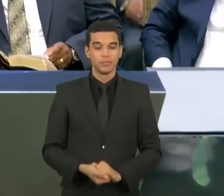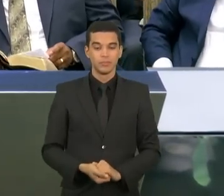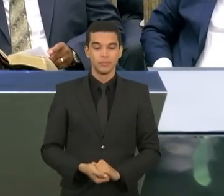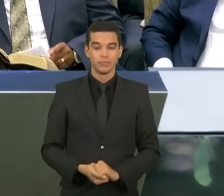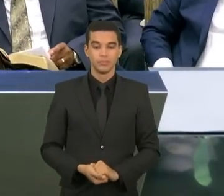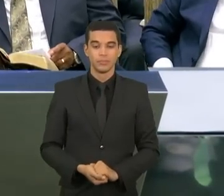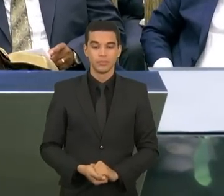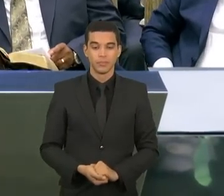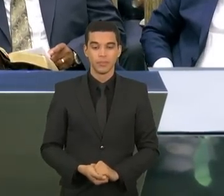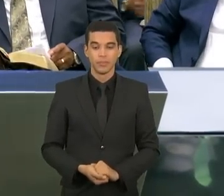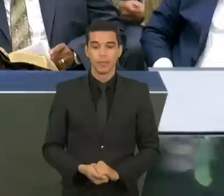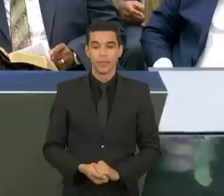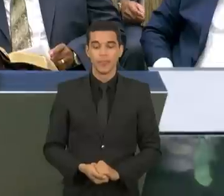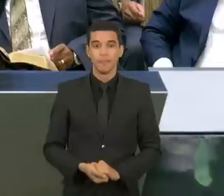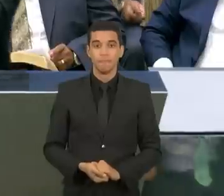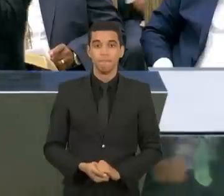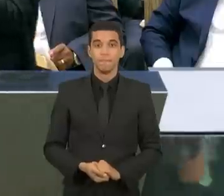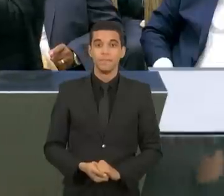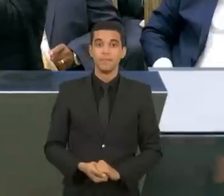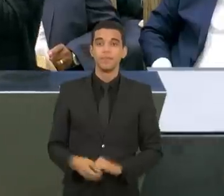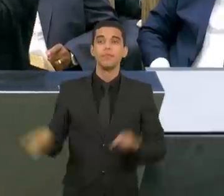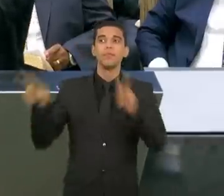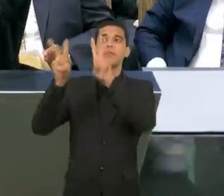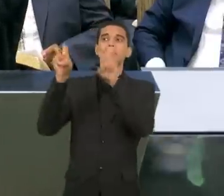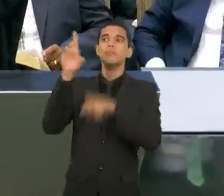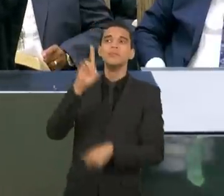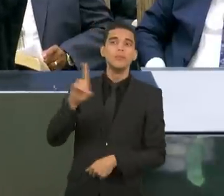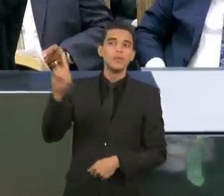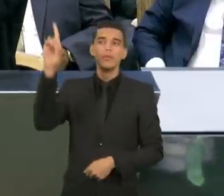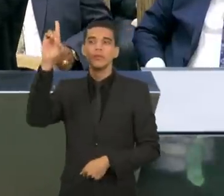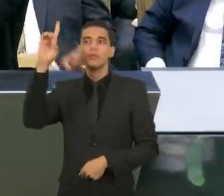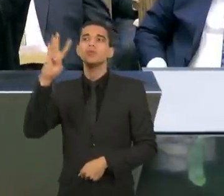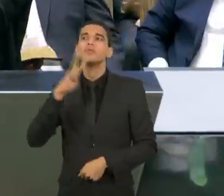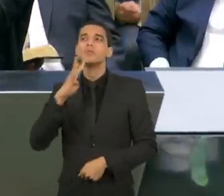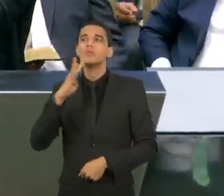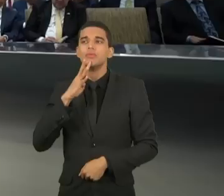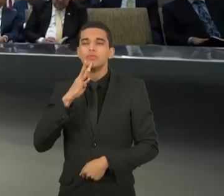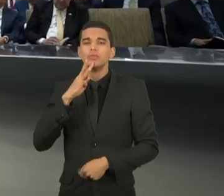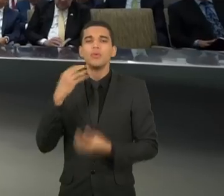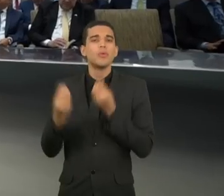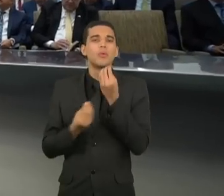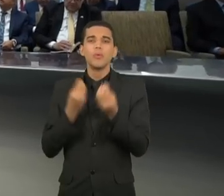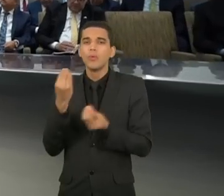o que de Deus se pode conhecer,